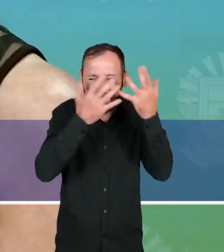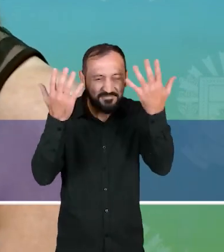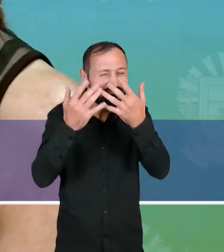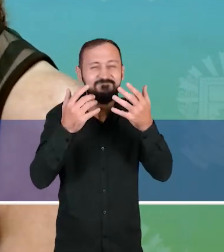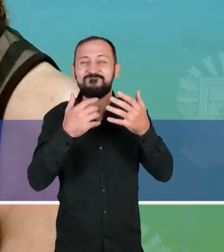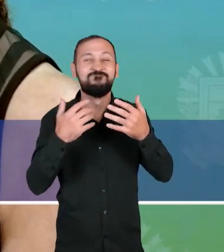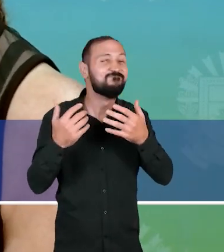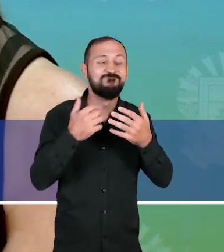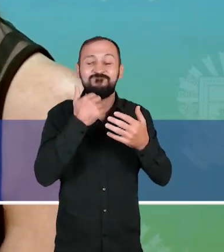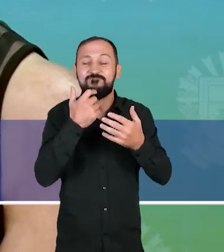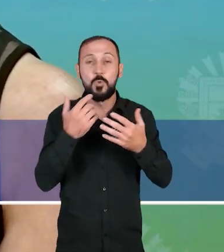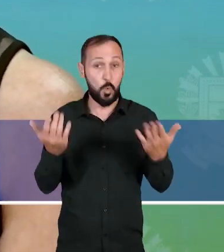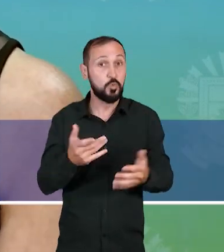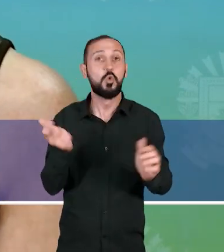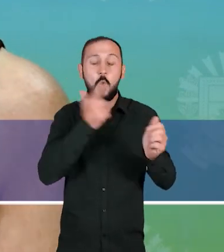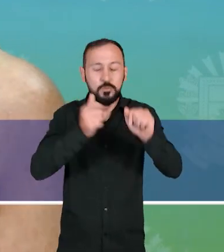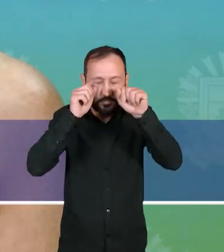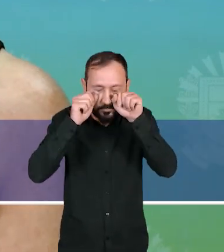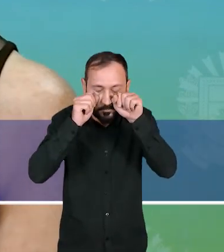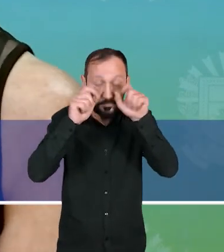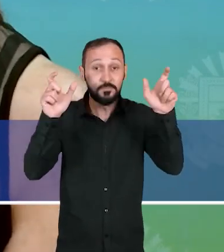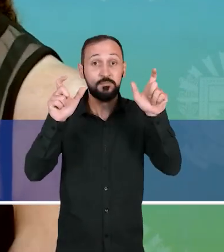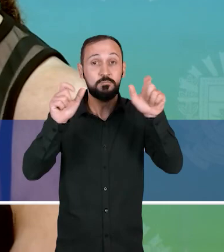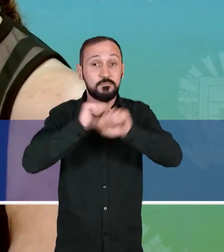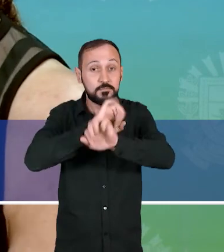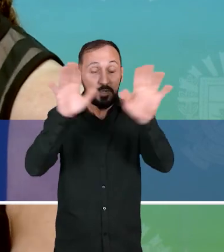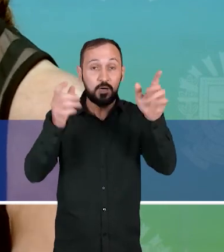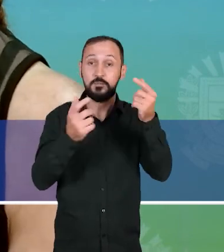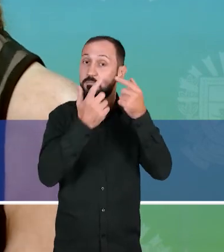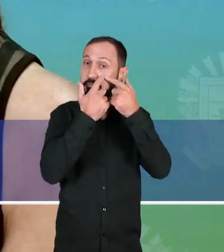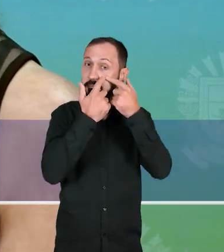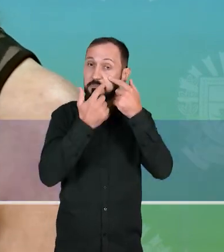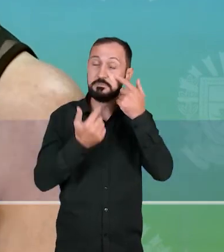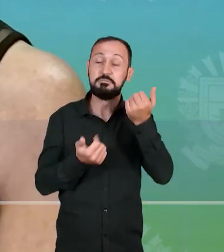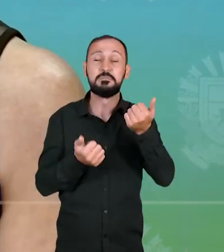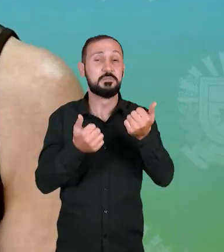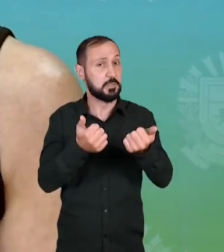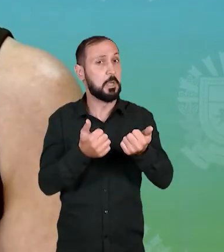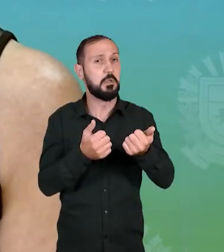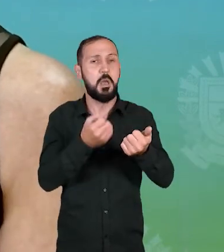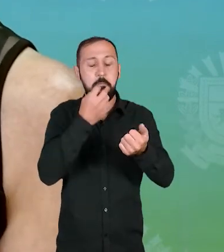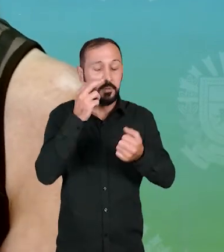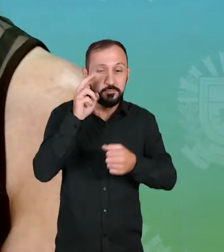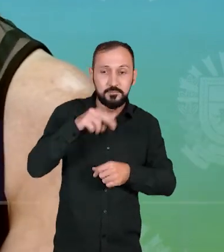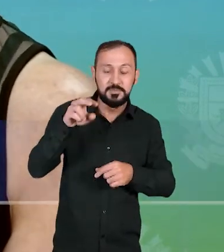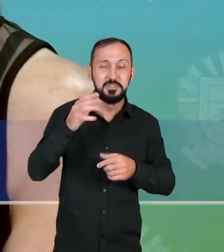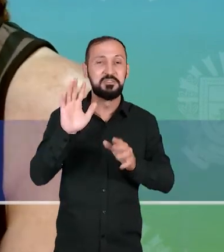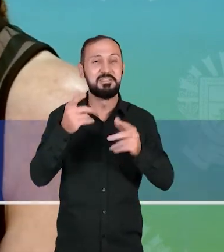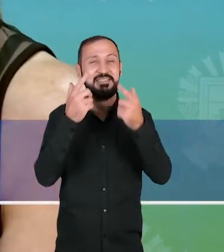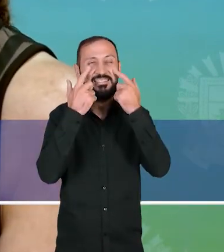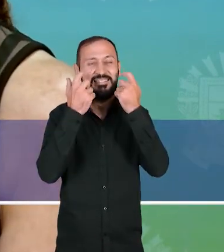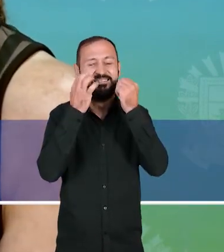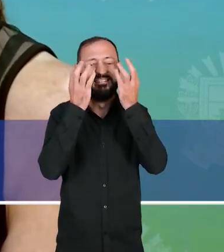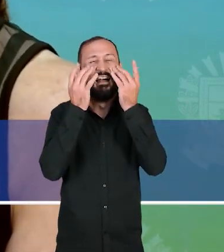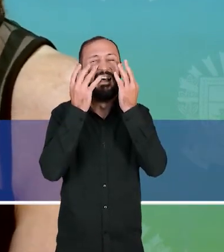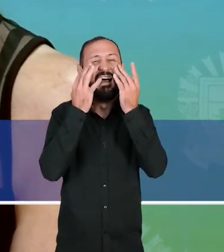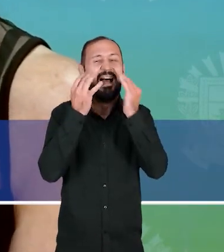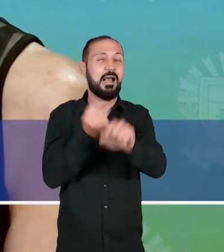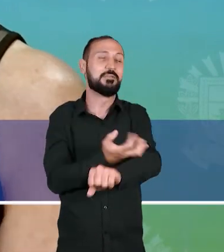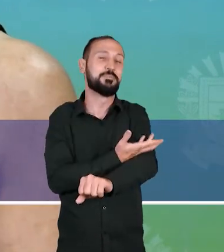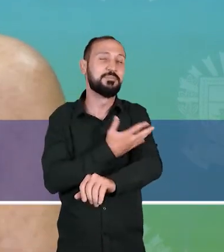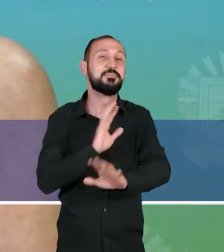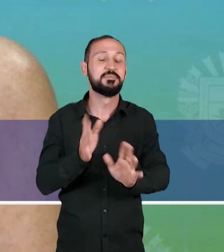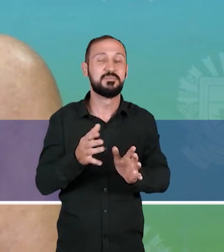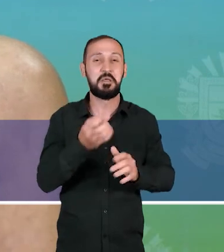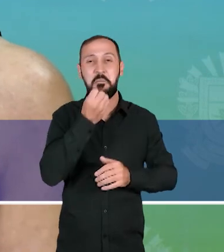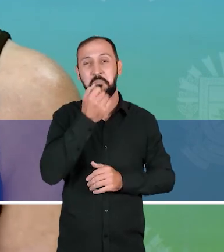tanta nitidez. Hoje eu já posso enxergar muito bem com o meu olho esquerdo. É muito bom, eu até já chorei bastante de